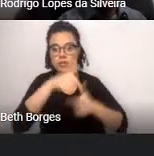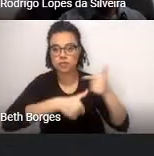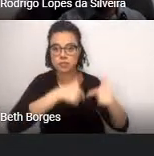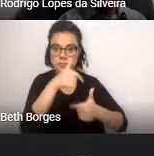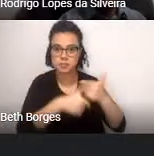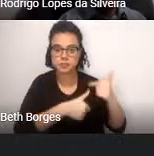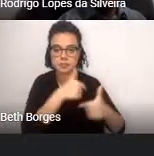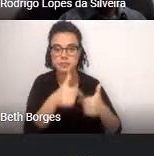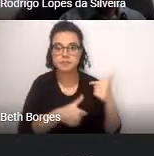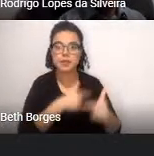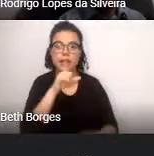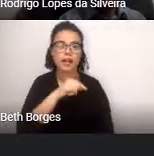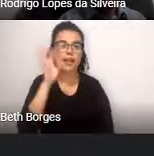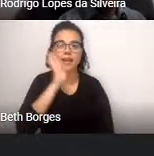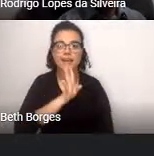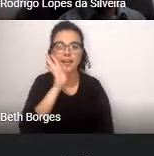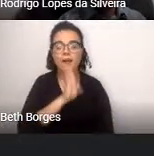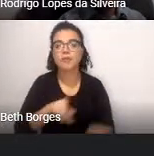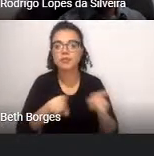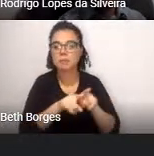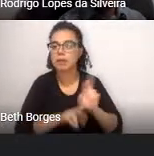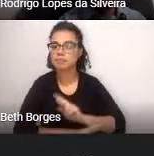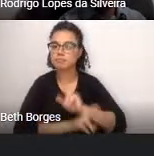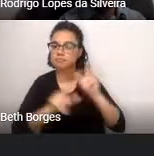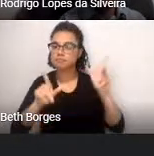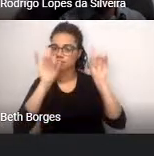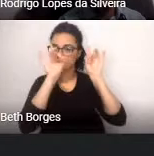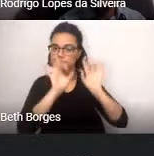Pode passar, Rafael.